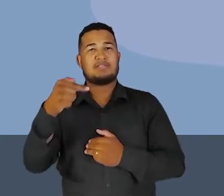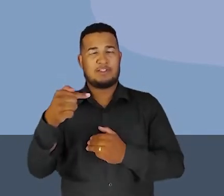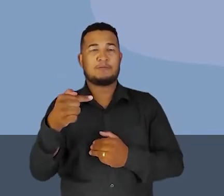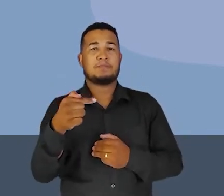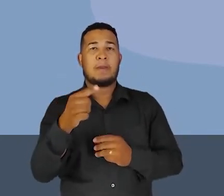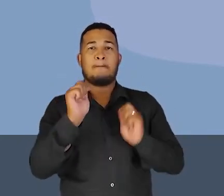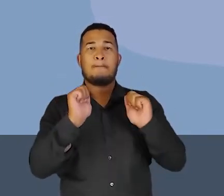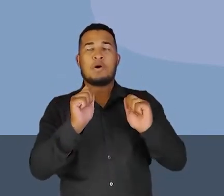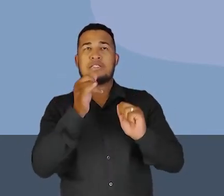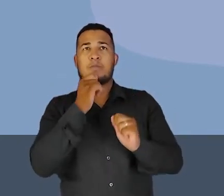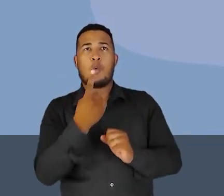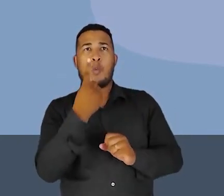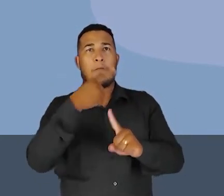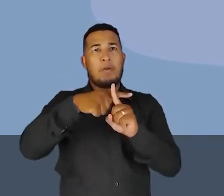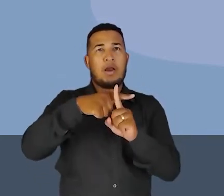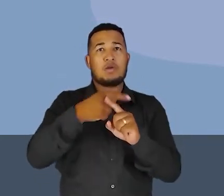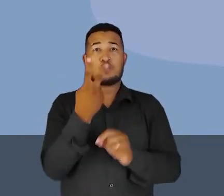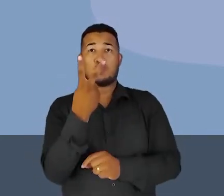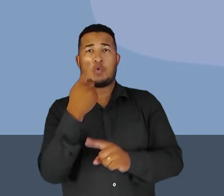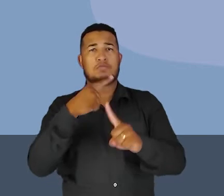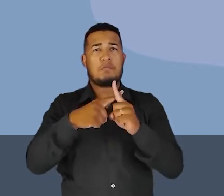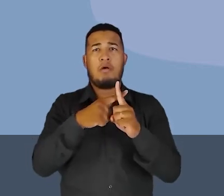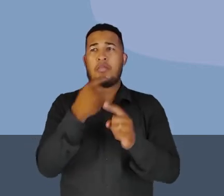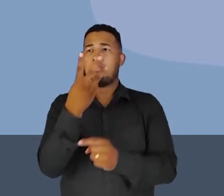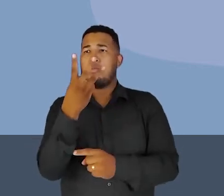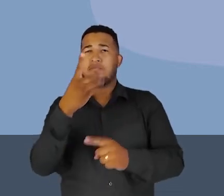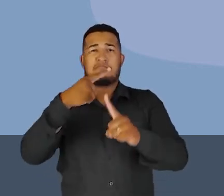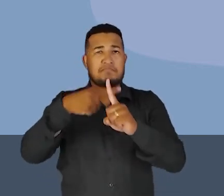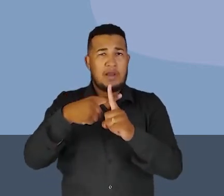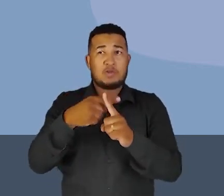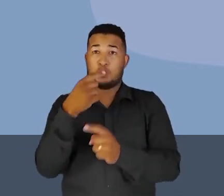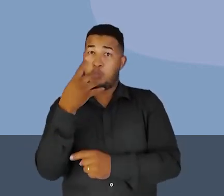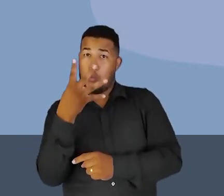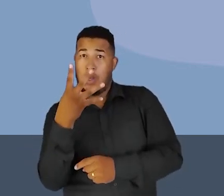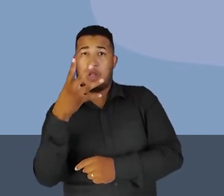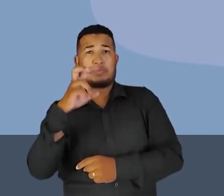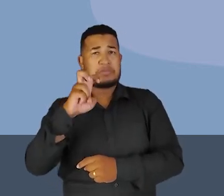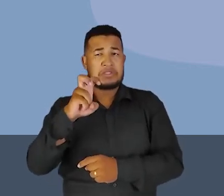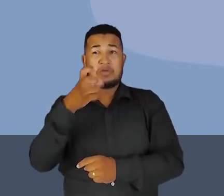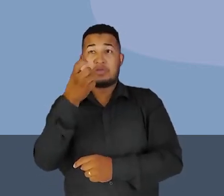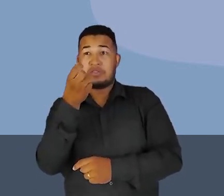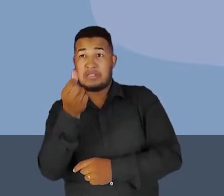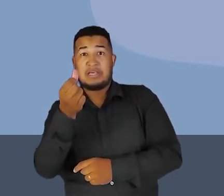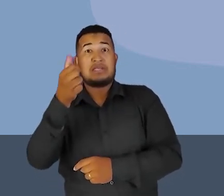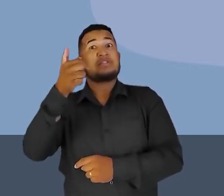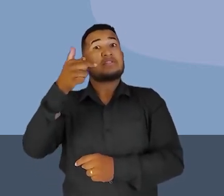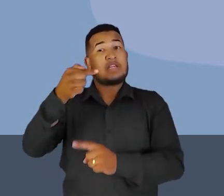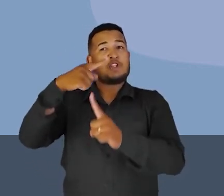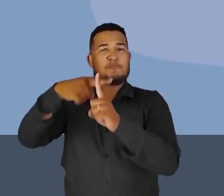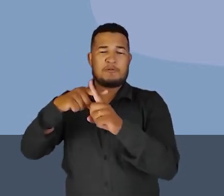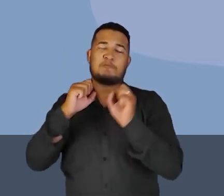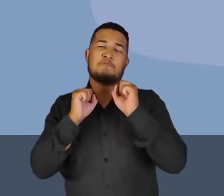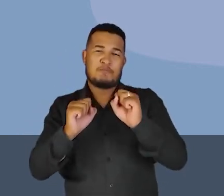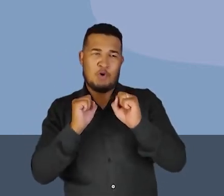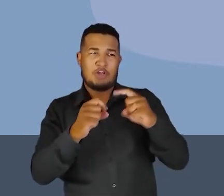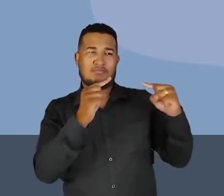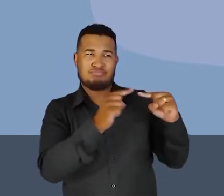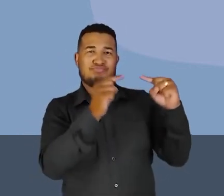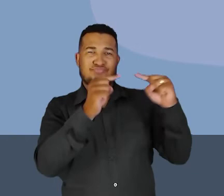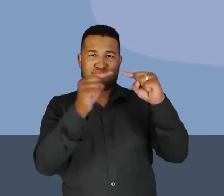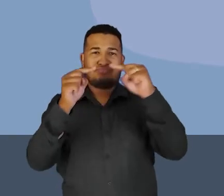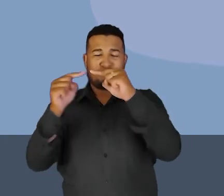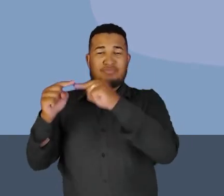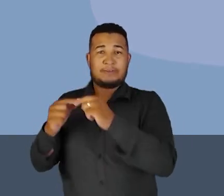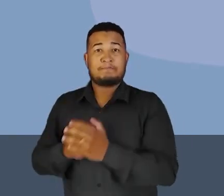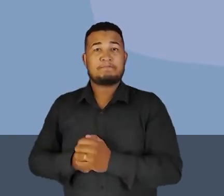pode ser 1+, ele pode ser 2+, 3+, 4, 5, 6 e 7. Aí a gente tem alguns exemplos.